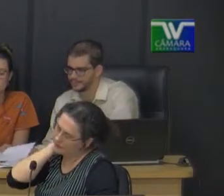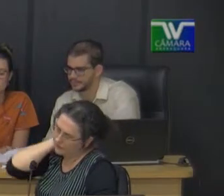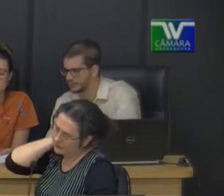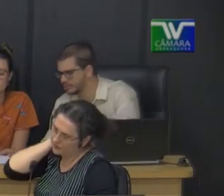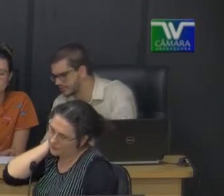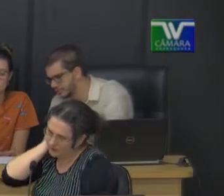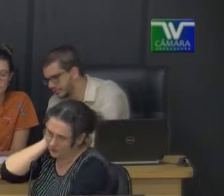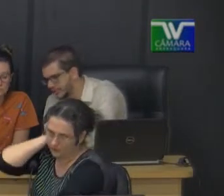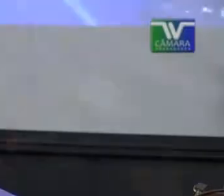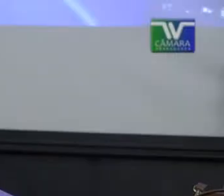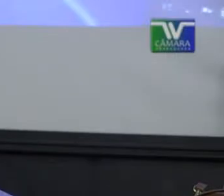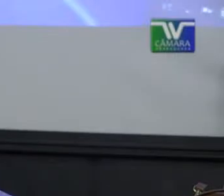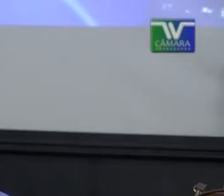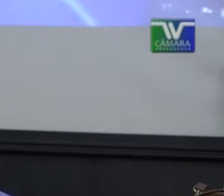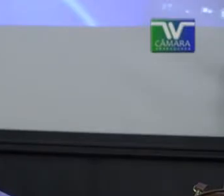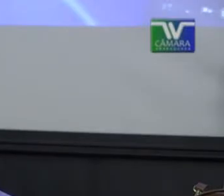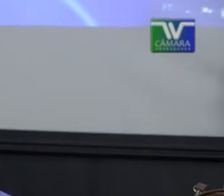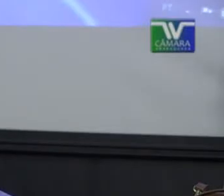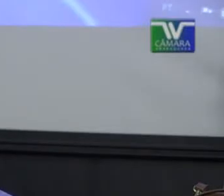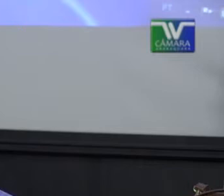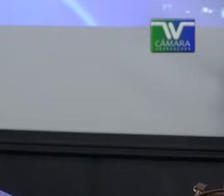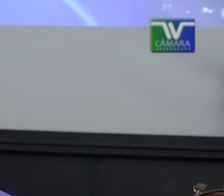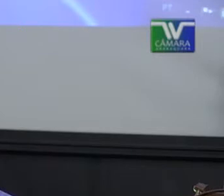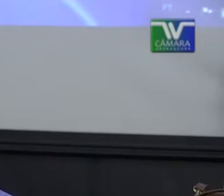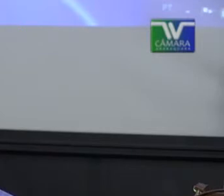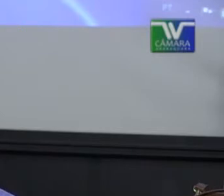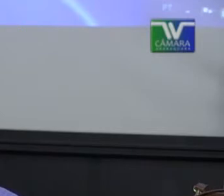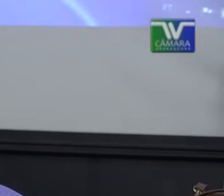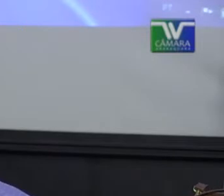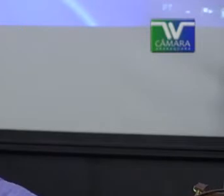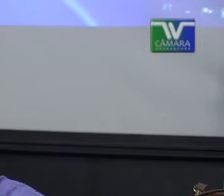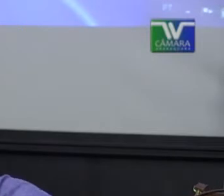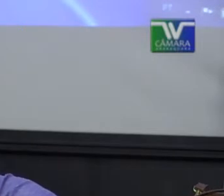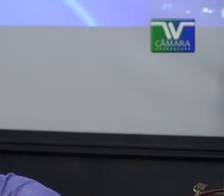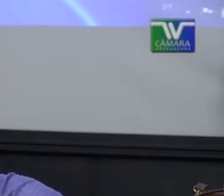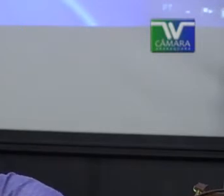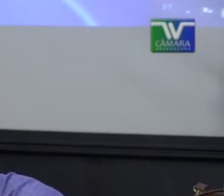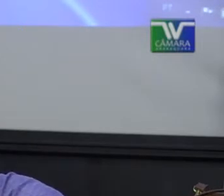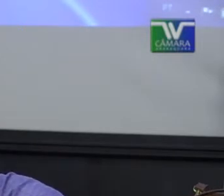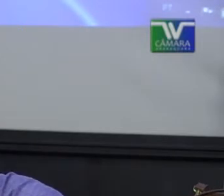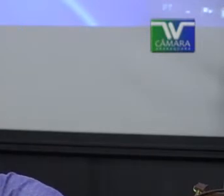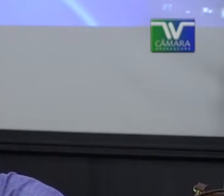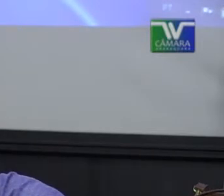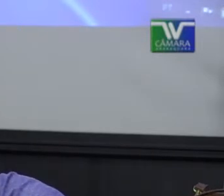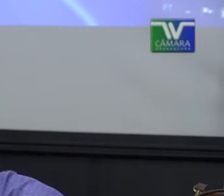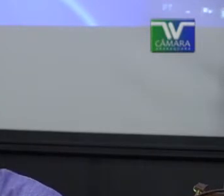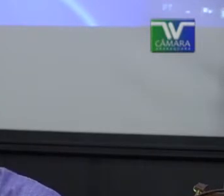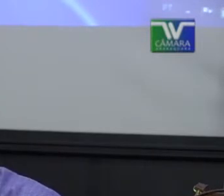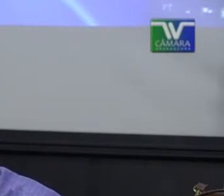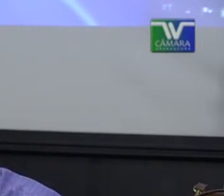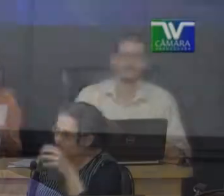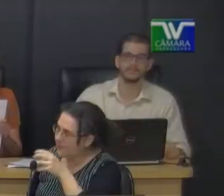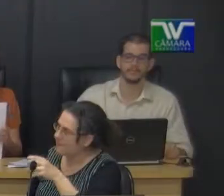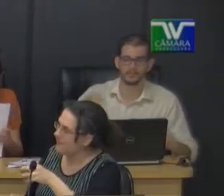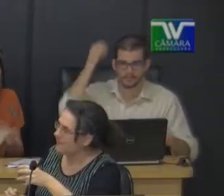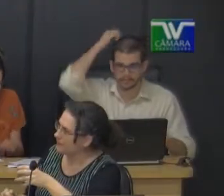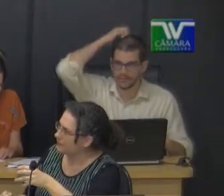do vereador Elias, e já estava presente o Jefferson Achuda e o Lucas Greco. Abro para